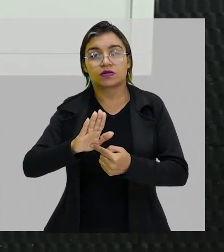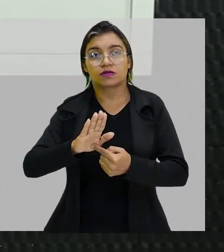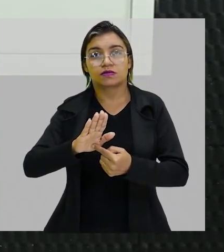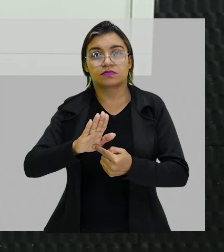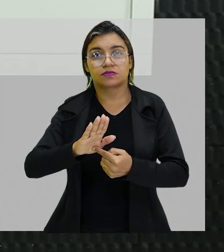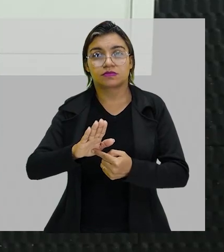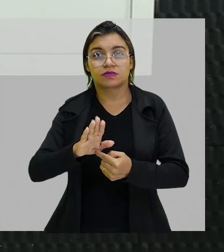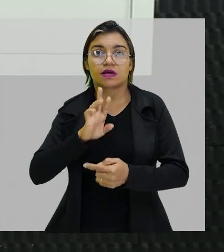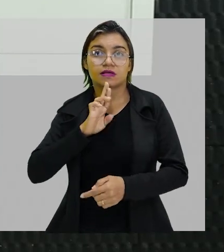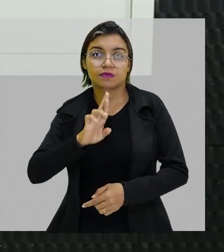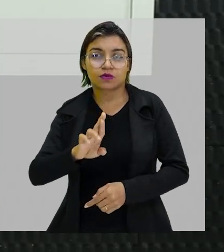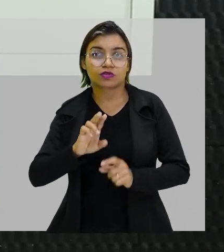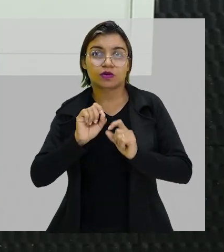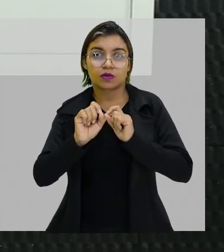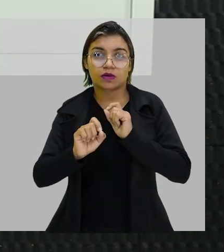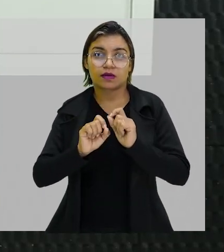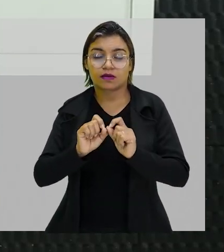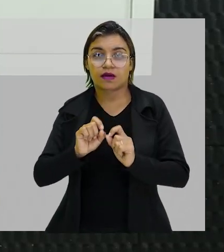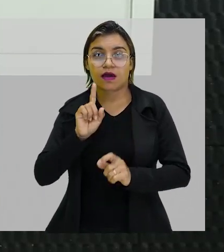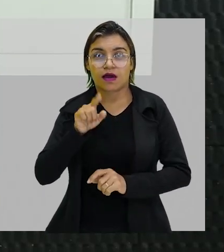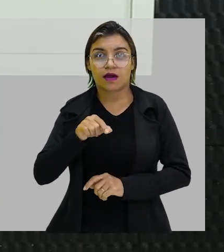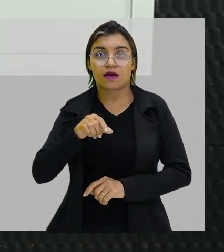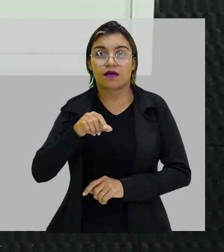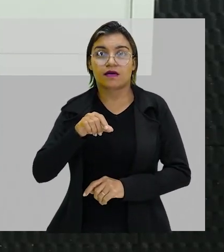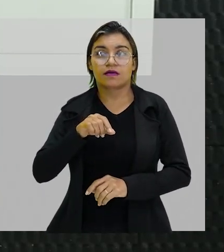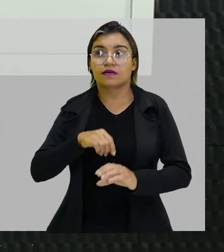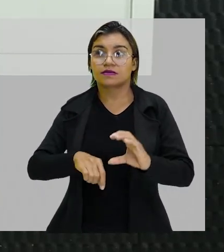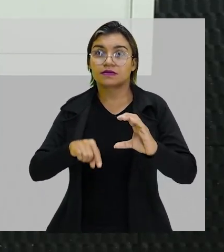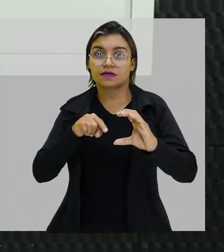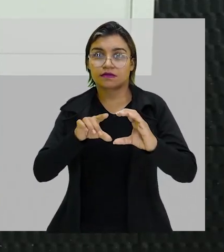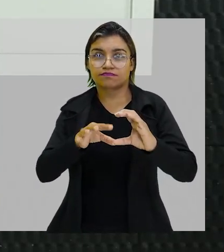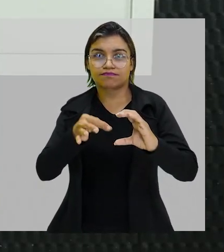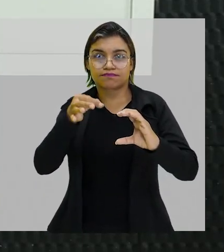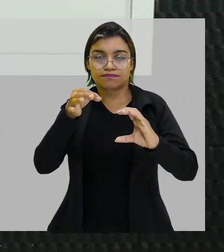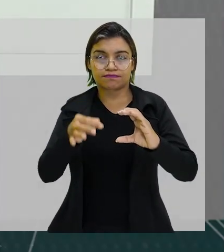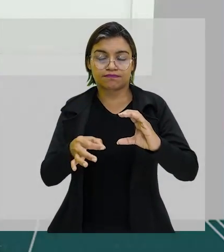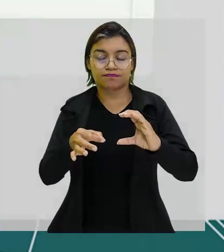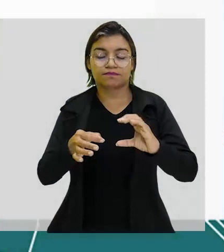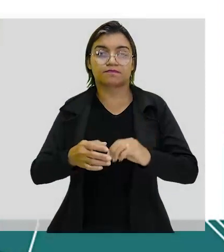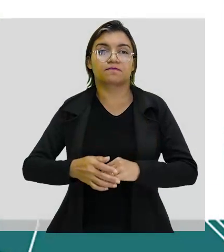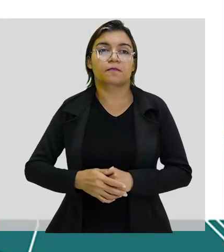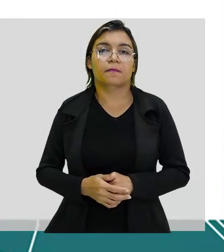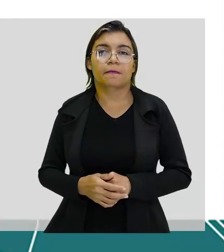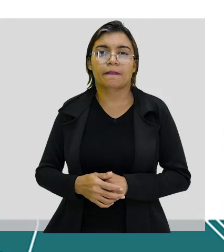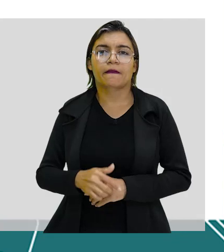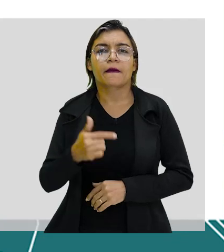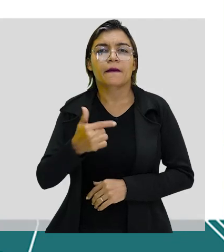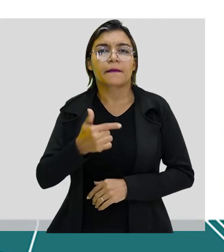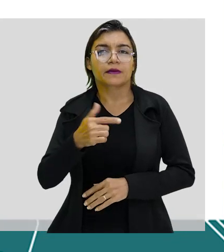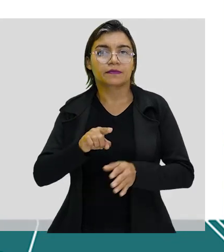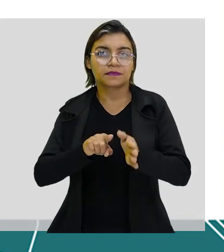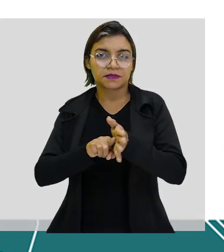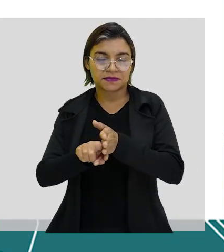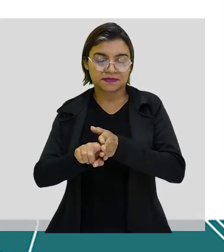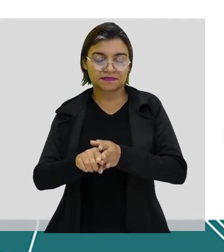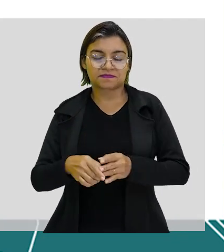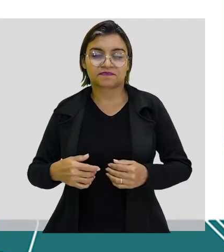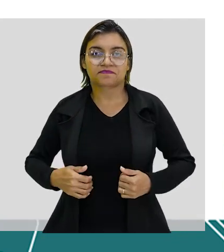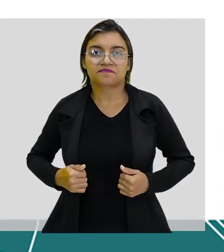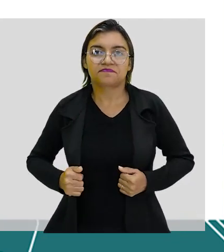1 está respondida. Então, vamos para a questão 2, né? Na questão 2 diz o seguinte: